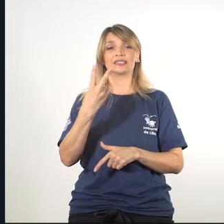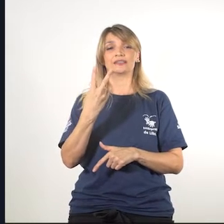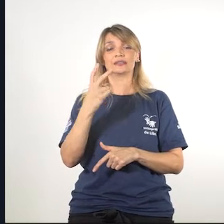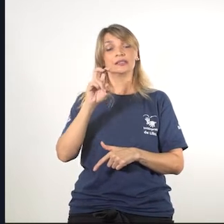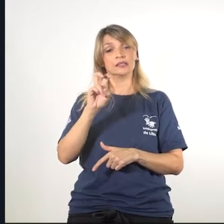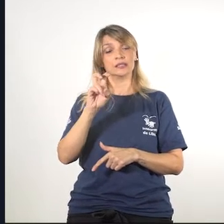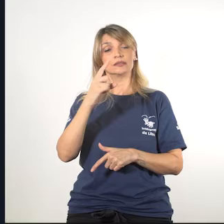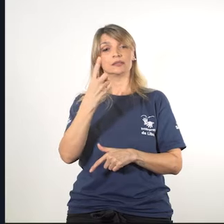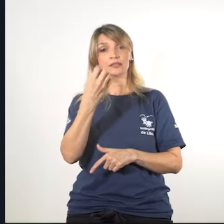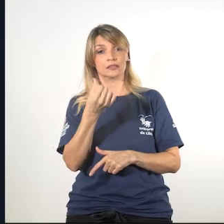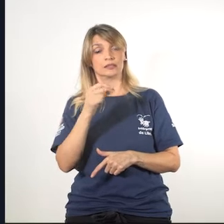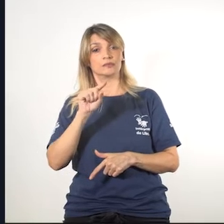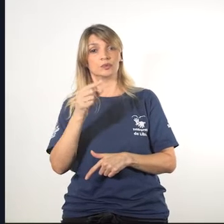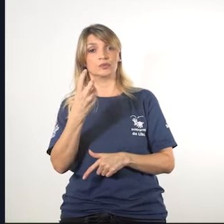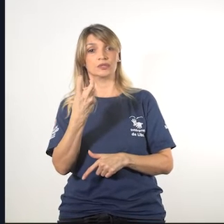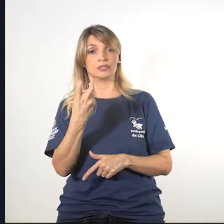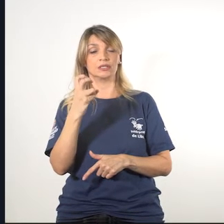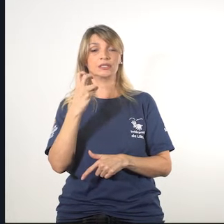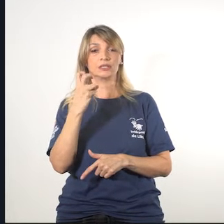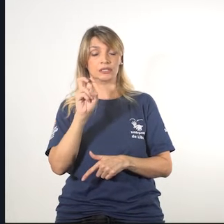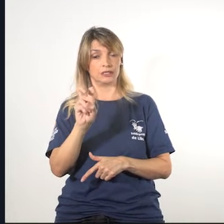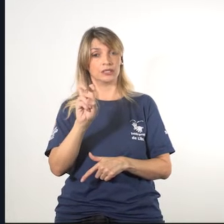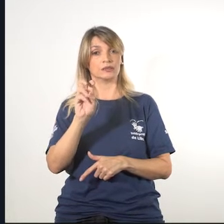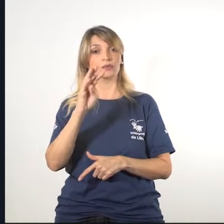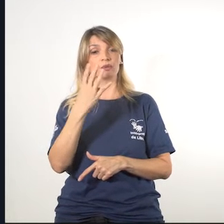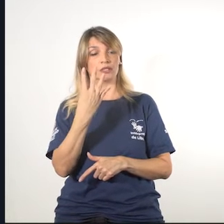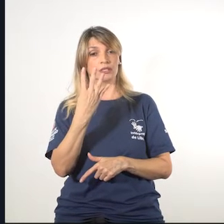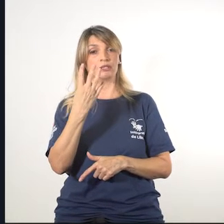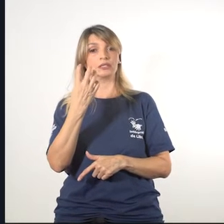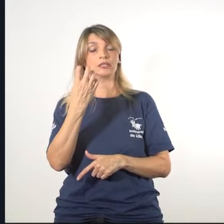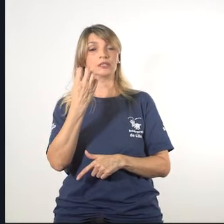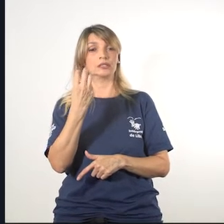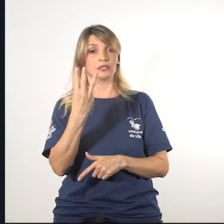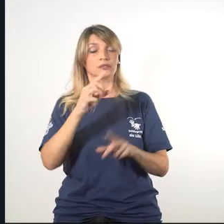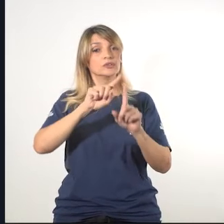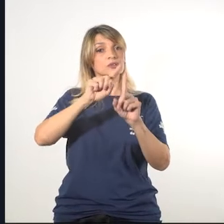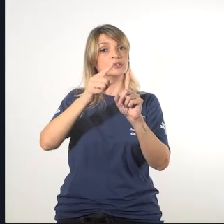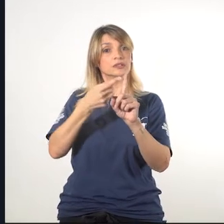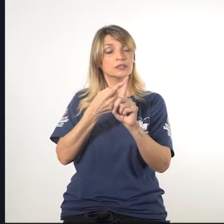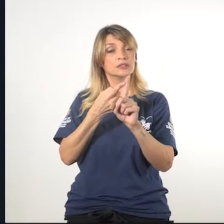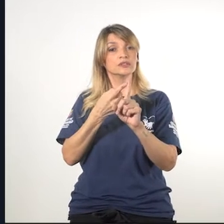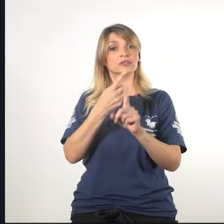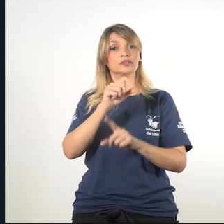516.543, gestantes, a partir da 20ª semana,